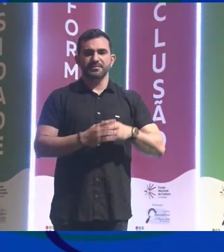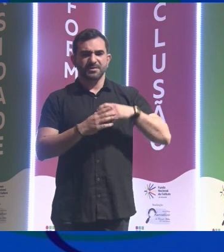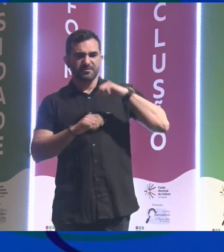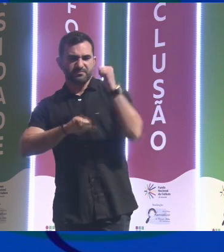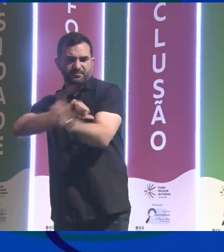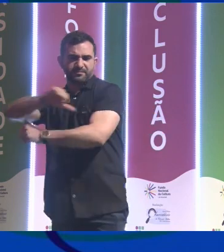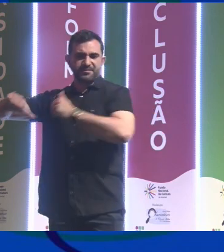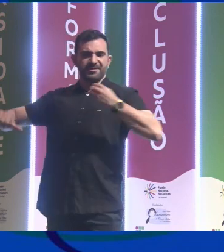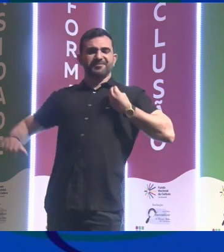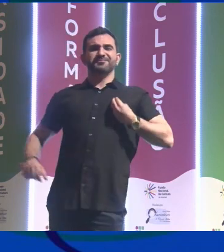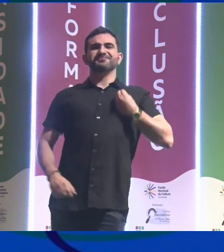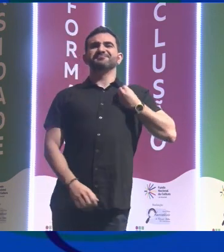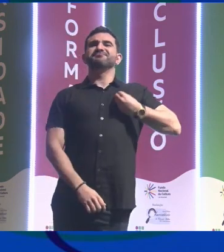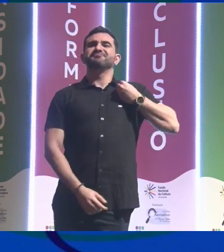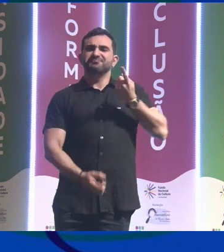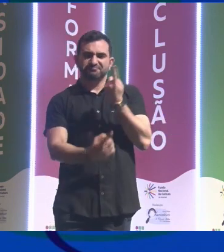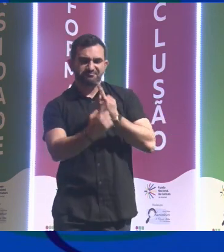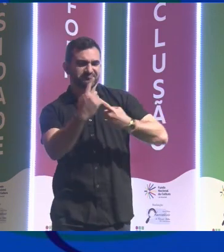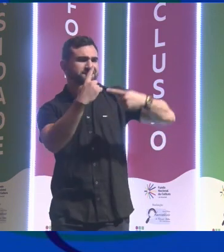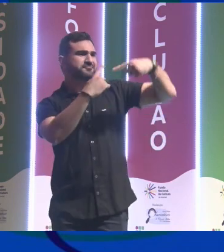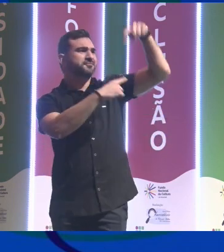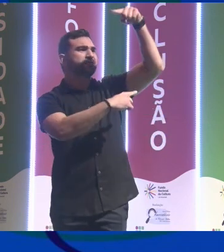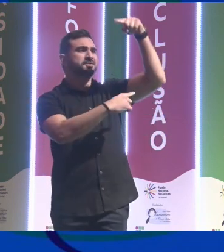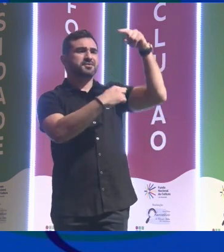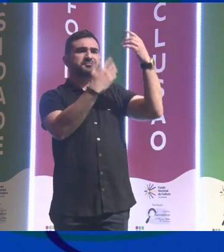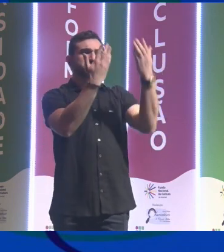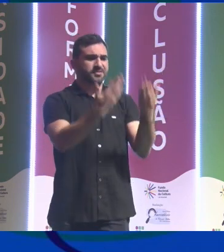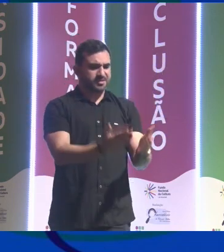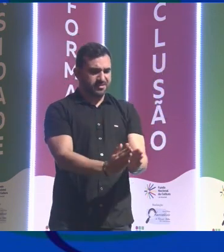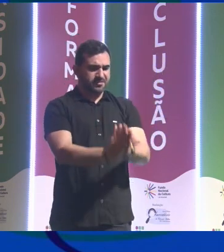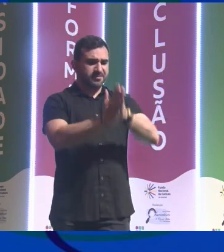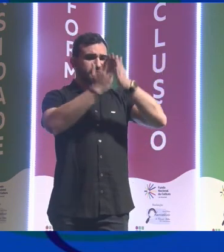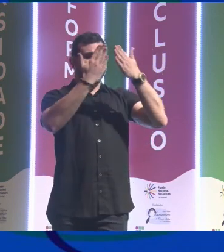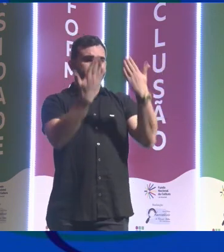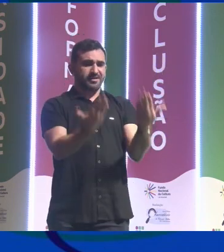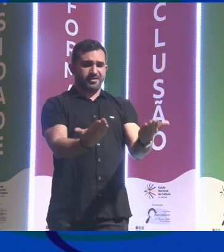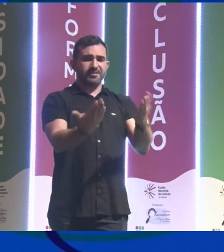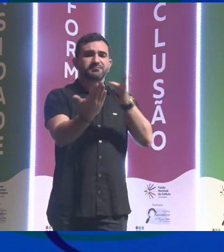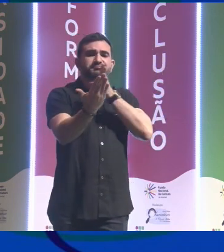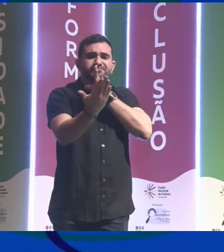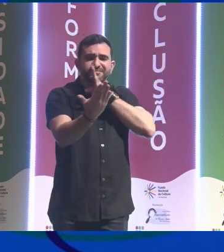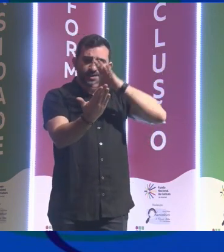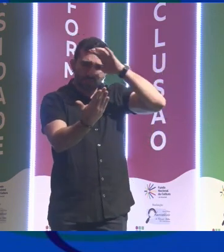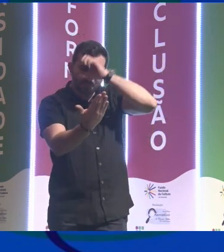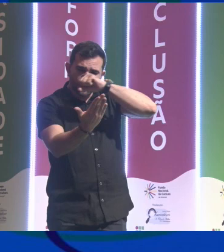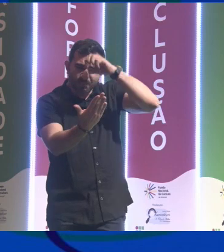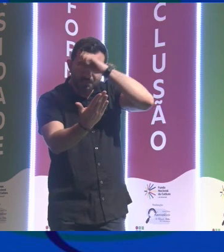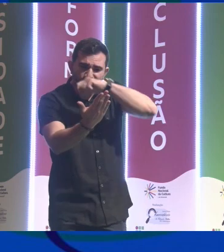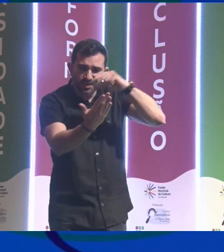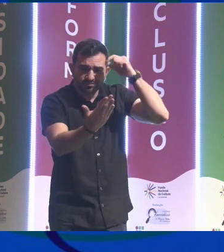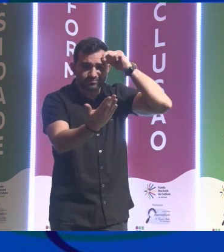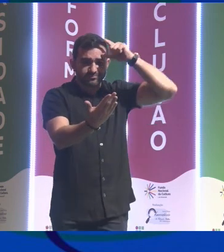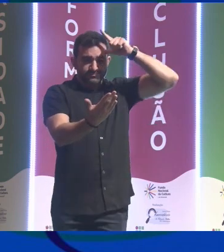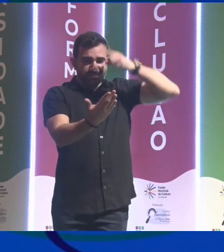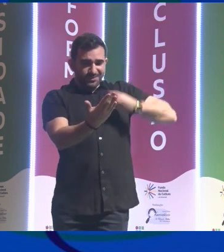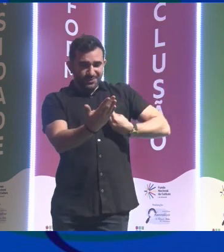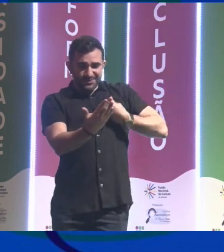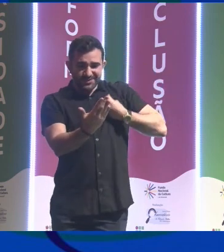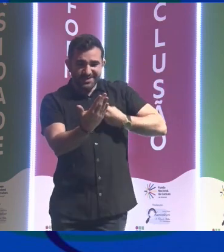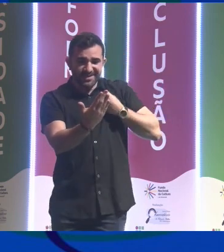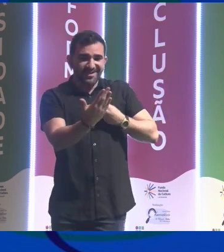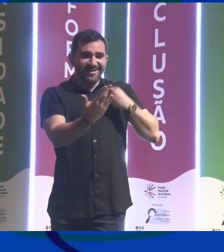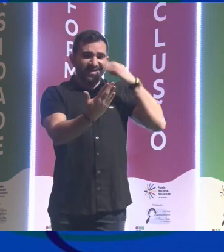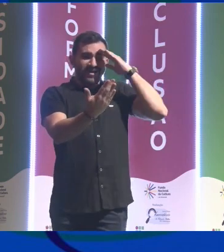Transformei minha vida quando conheci um livro. Cada dia fiquei mais vivo, com